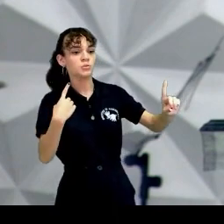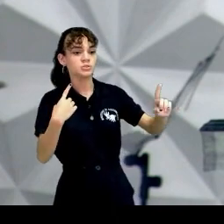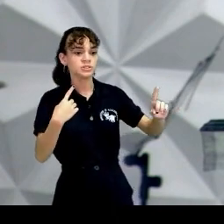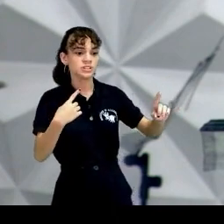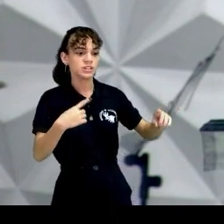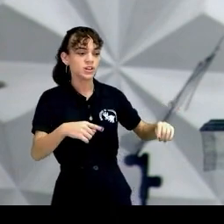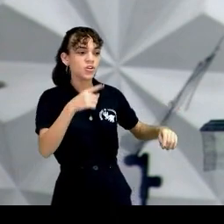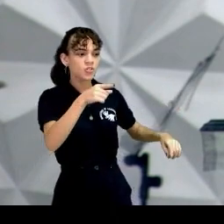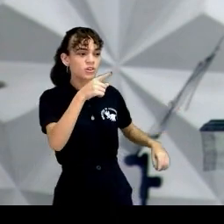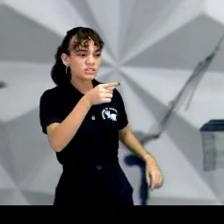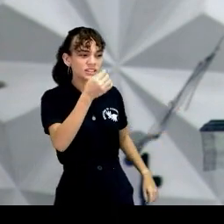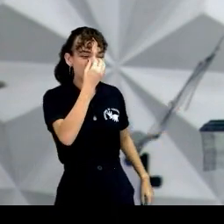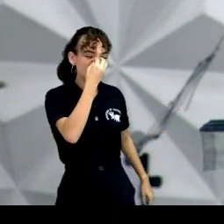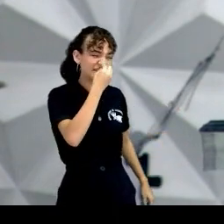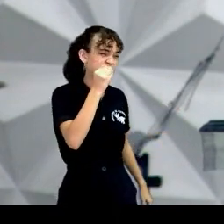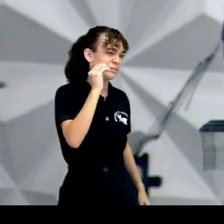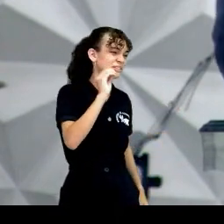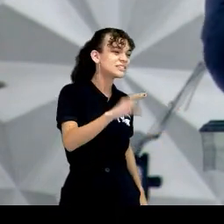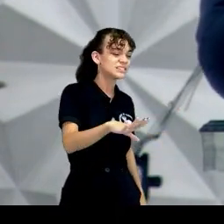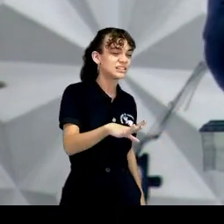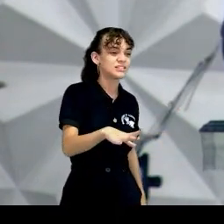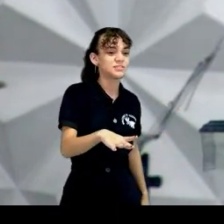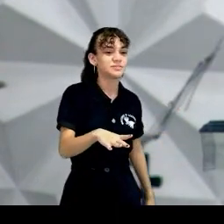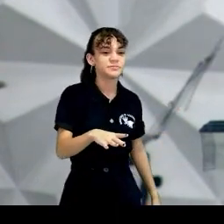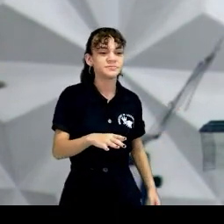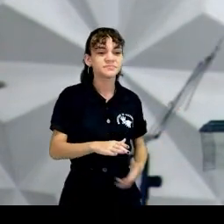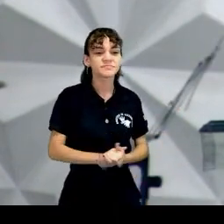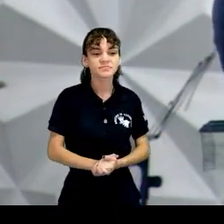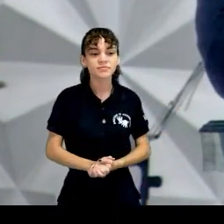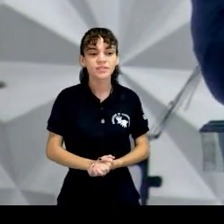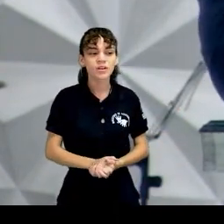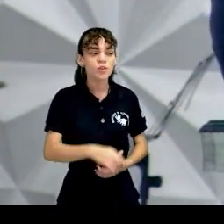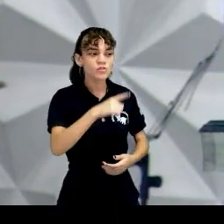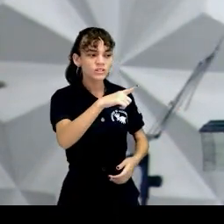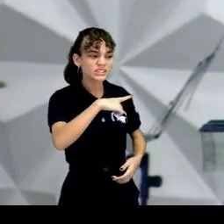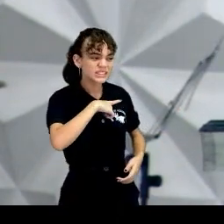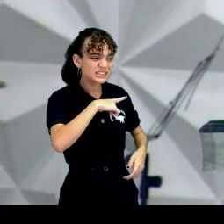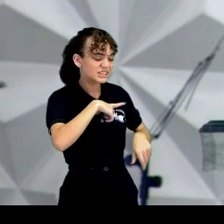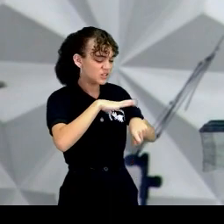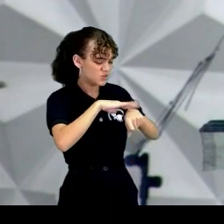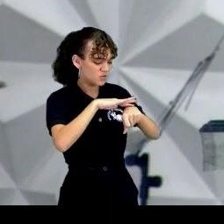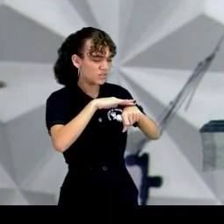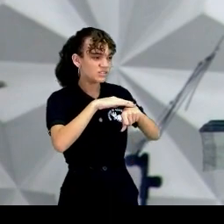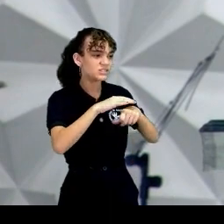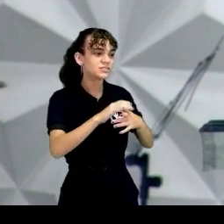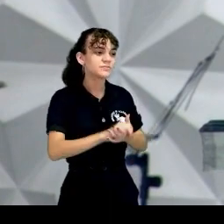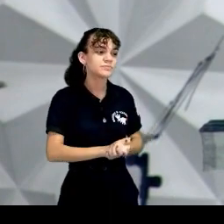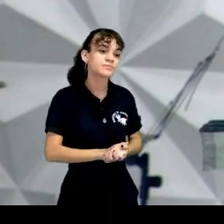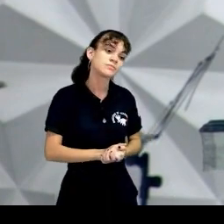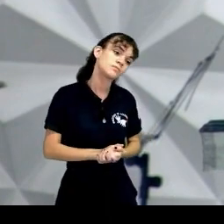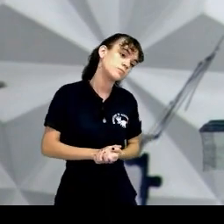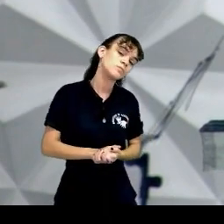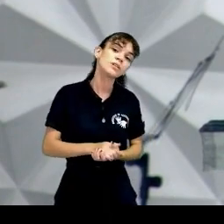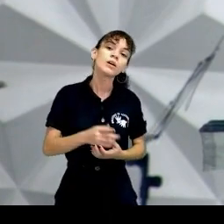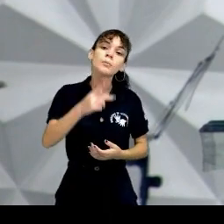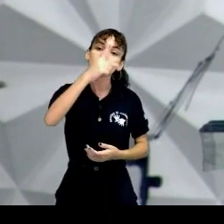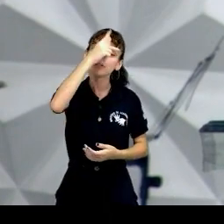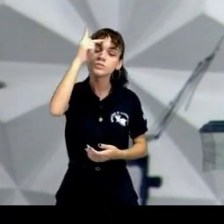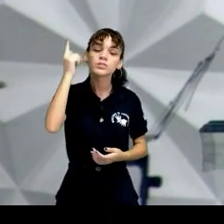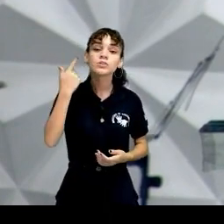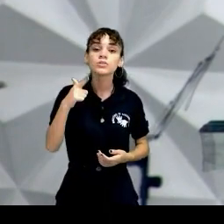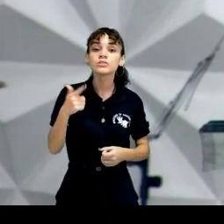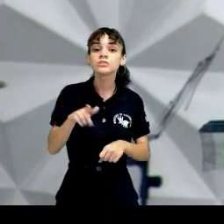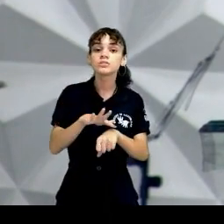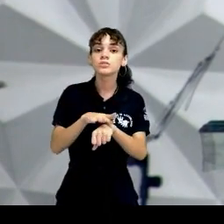doença. E aquela pessoa são precisava estar atento que ele não poderia se aproximar dali. Existia até a